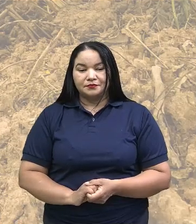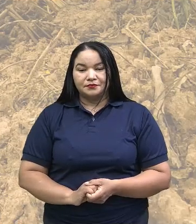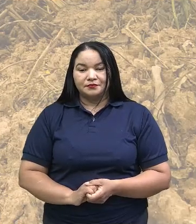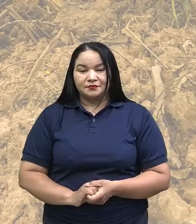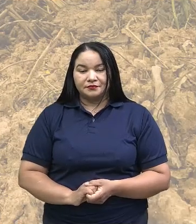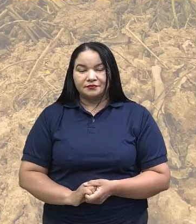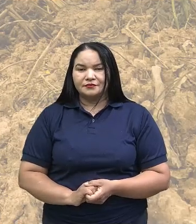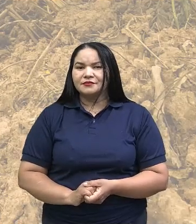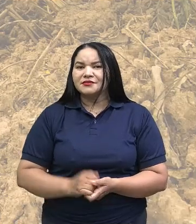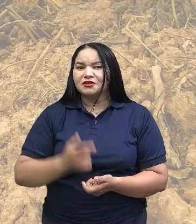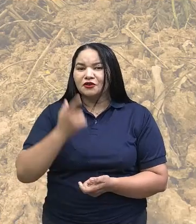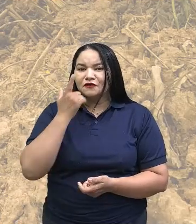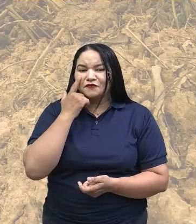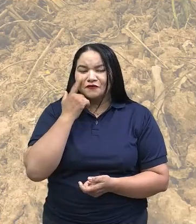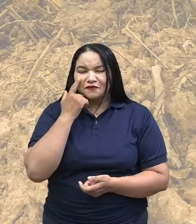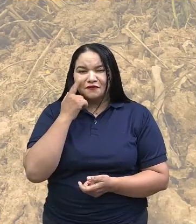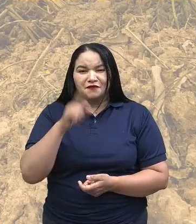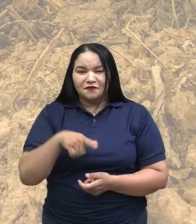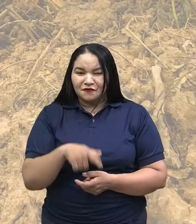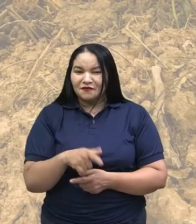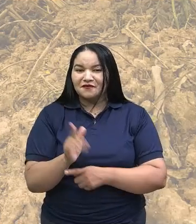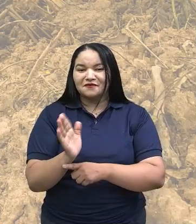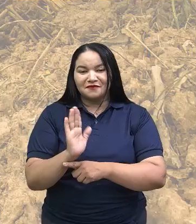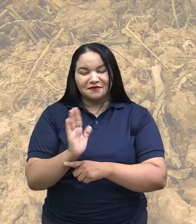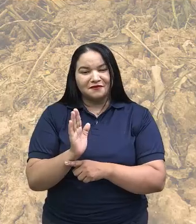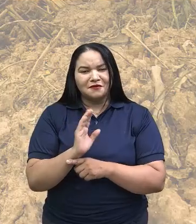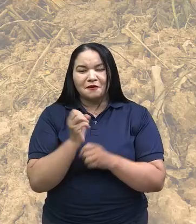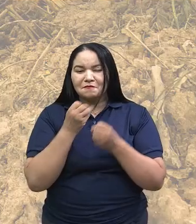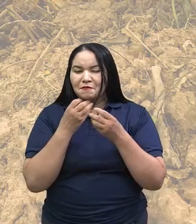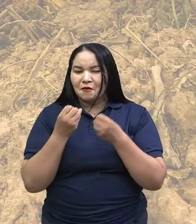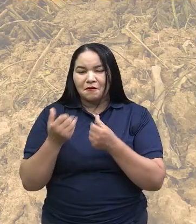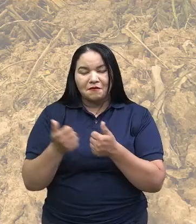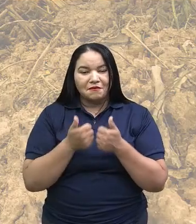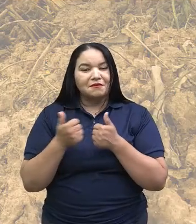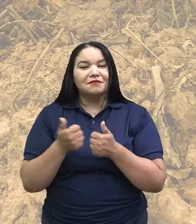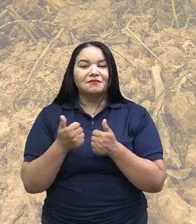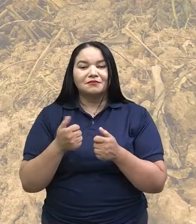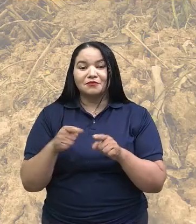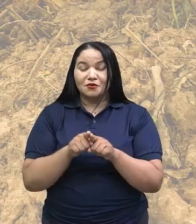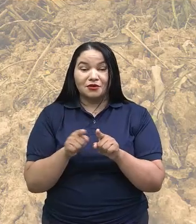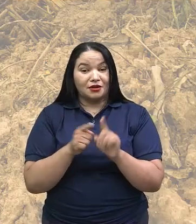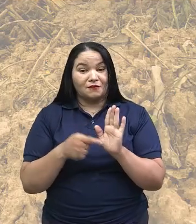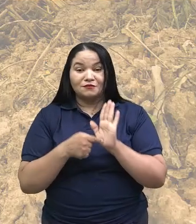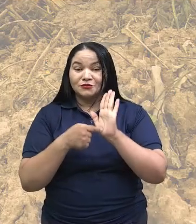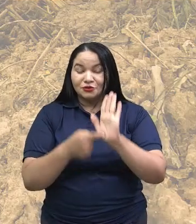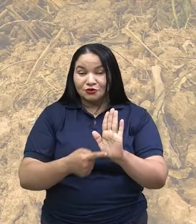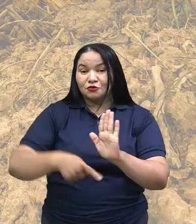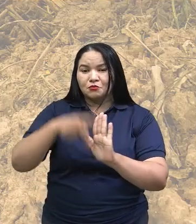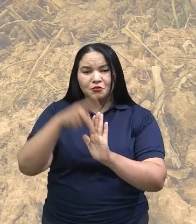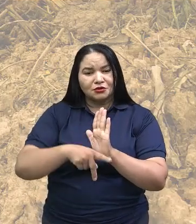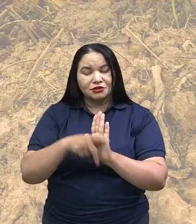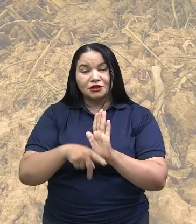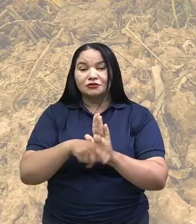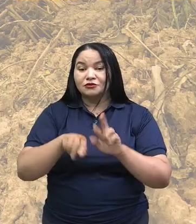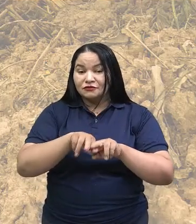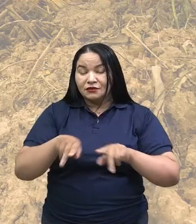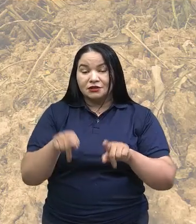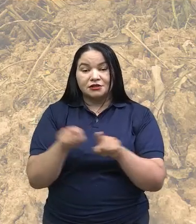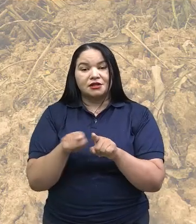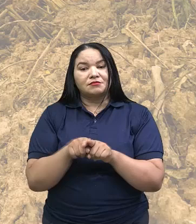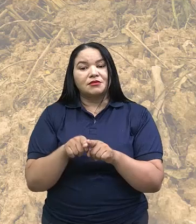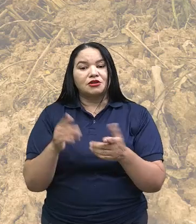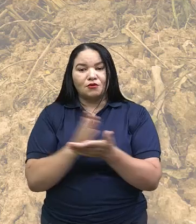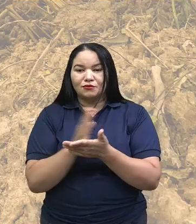Olha só, Yara, que vídeo bacana. Verdade. Trouxe aí os vários projetos e problemas que eles